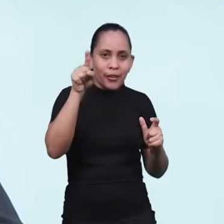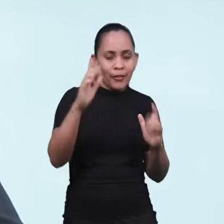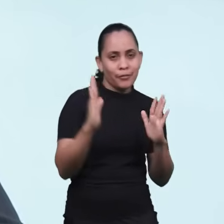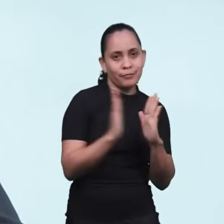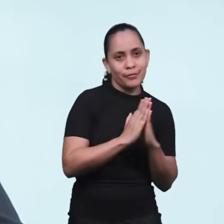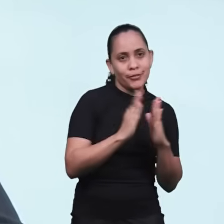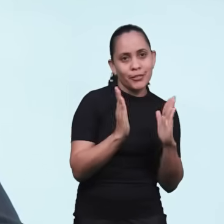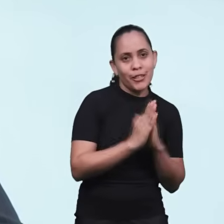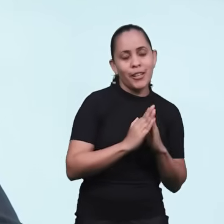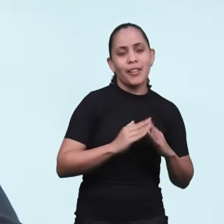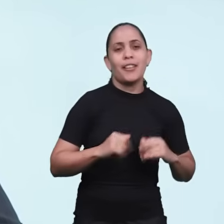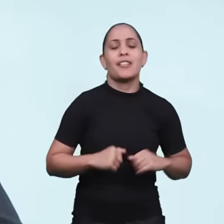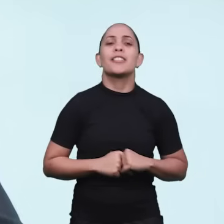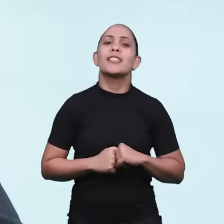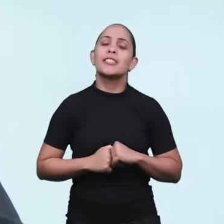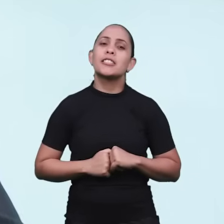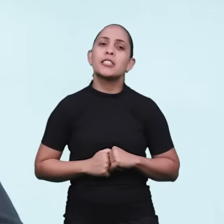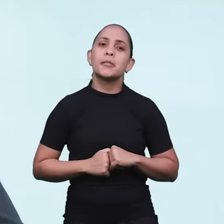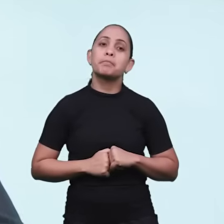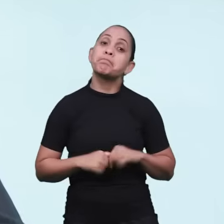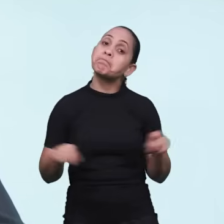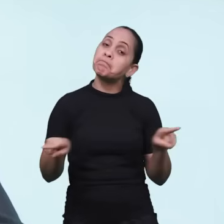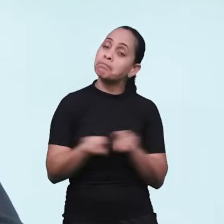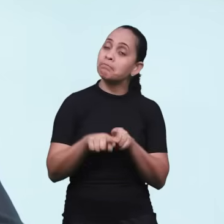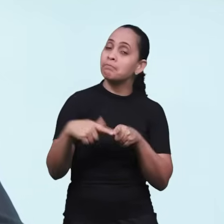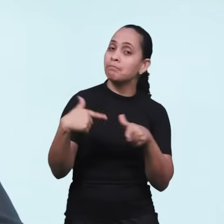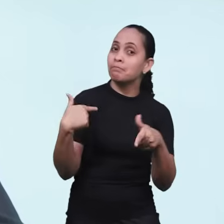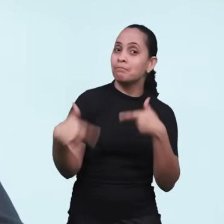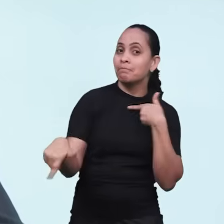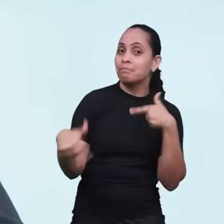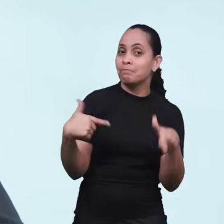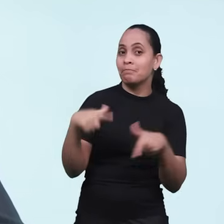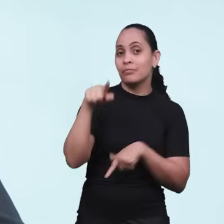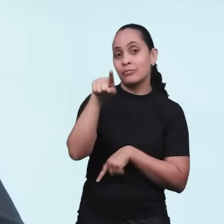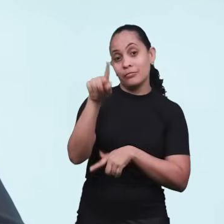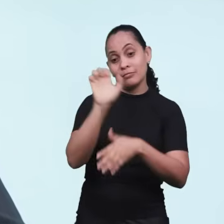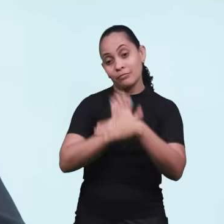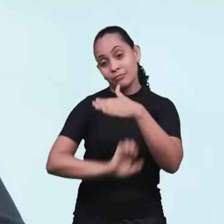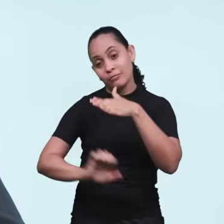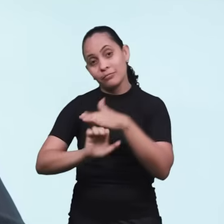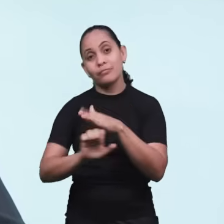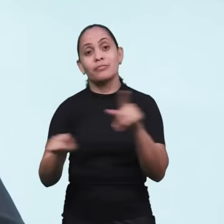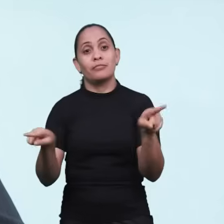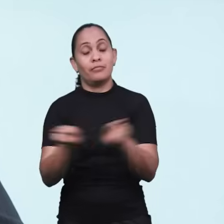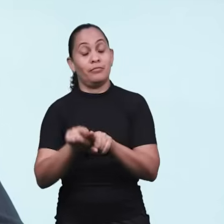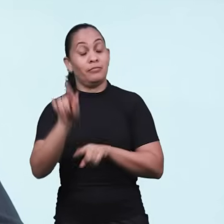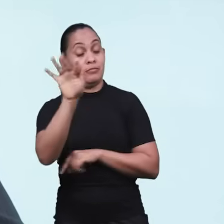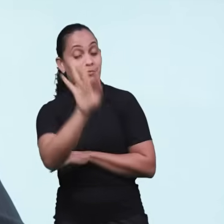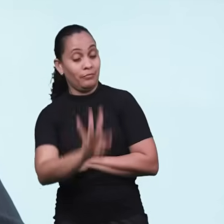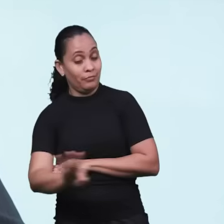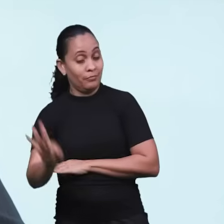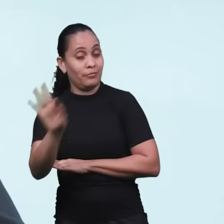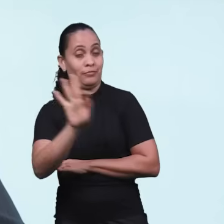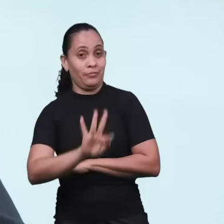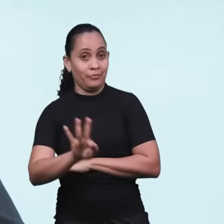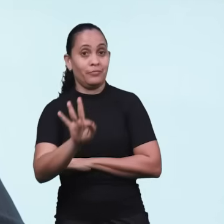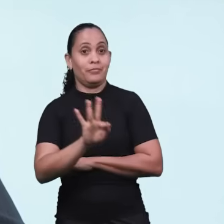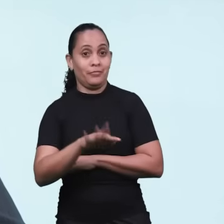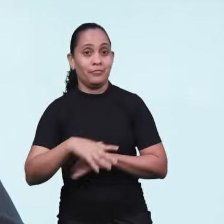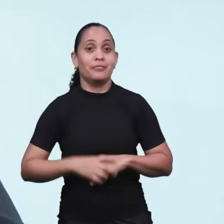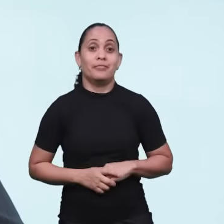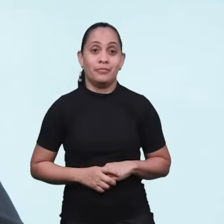luz àqueles que estão na nossa volta, na sociedade que você vive, no bairro que você reside,